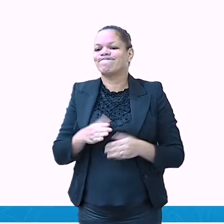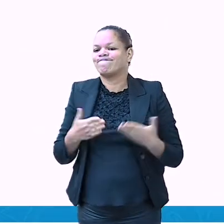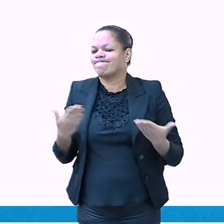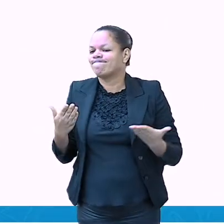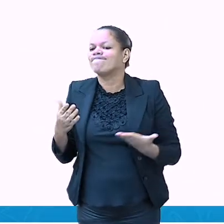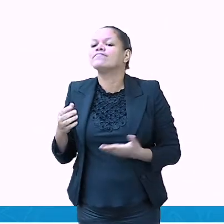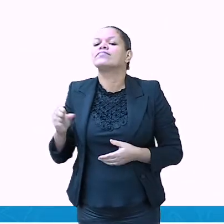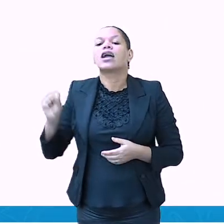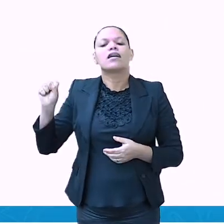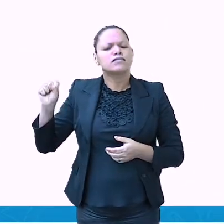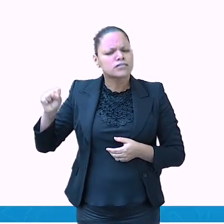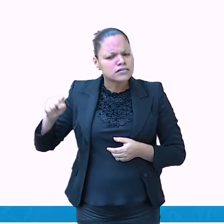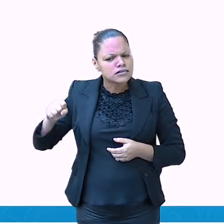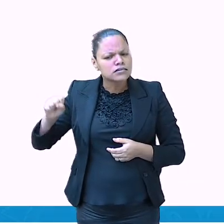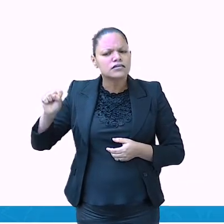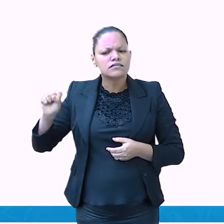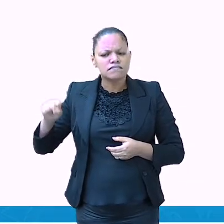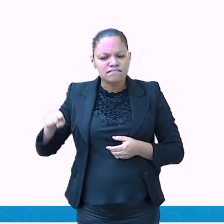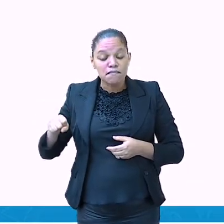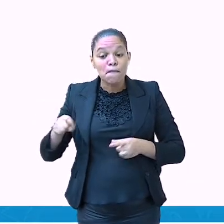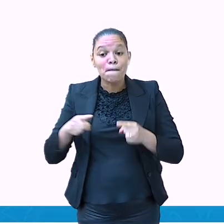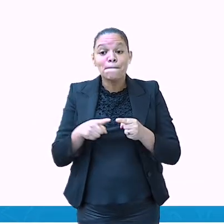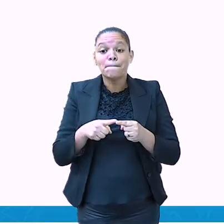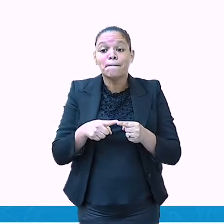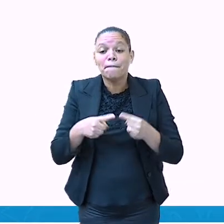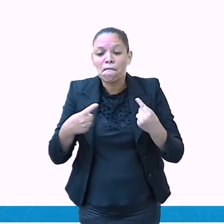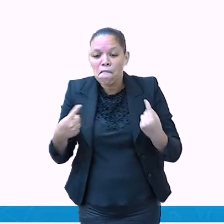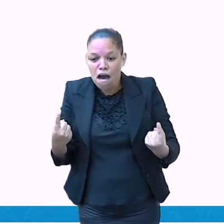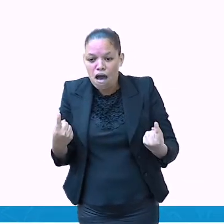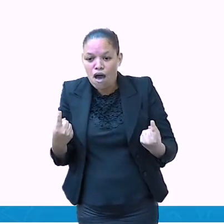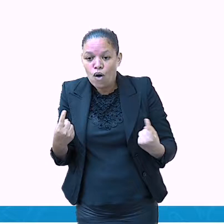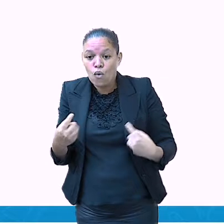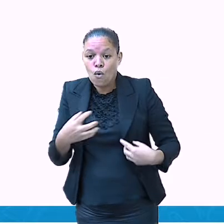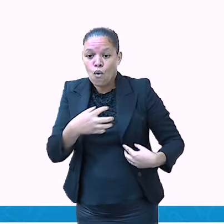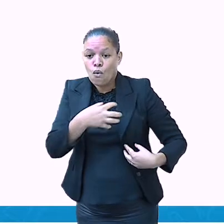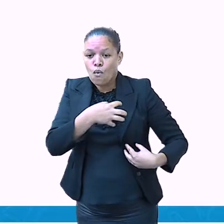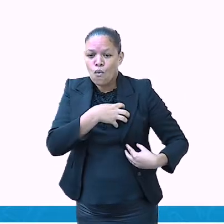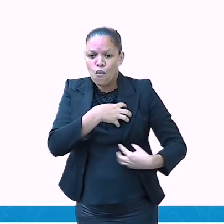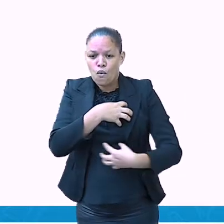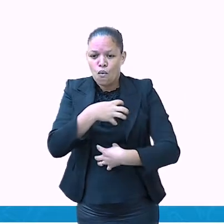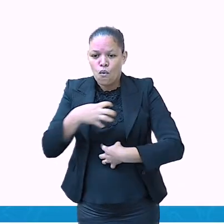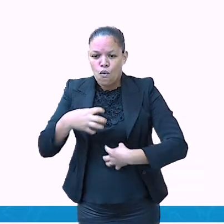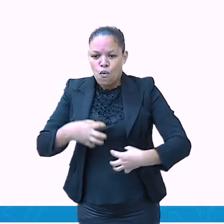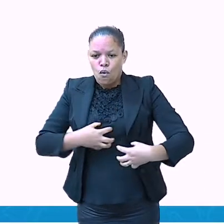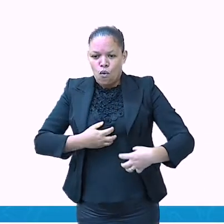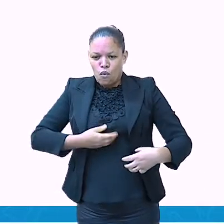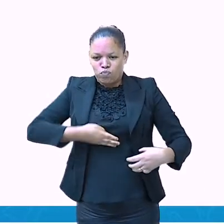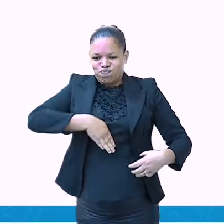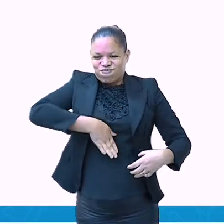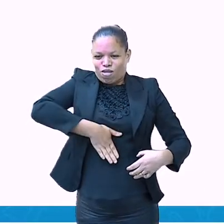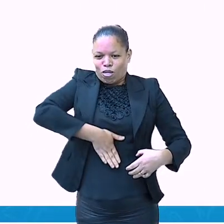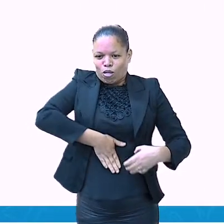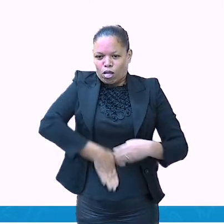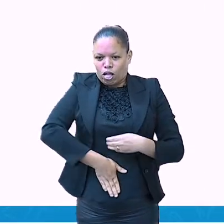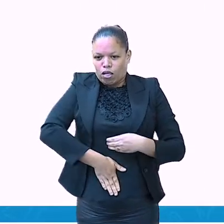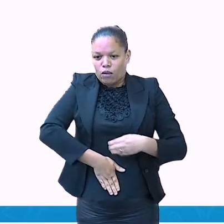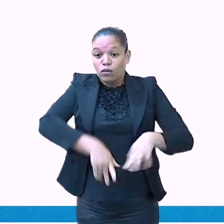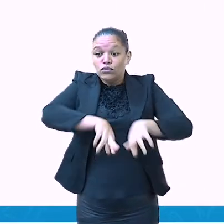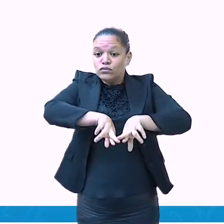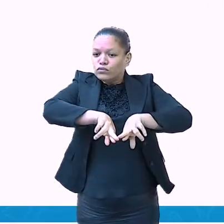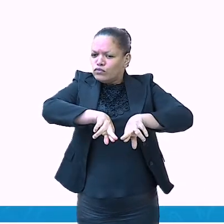para proporcionar um voo melhor, uma qualidade de voo melhor, só que